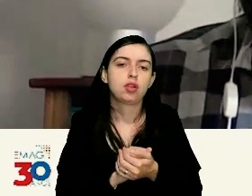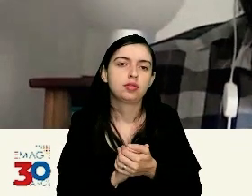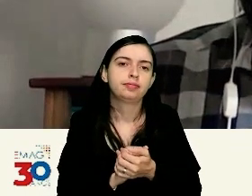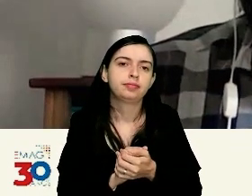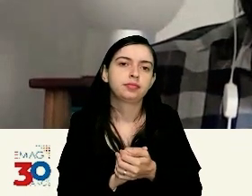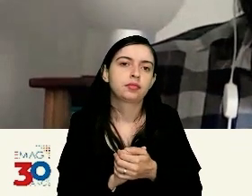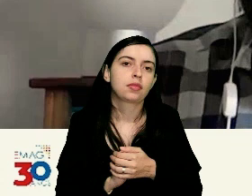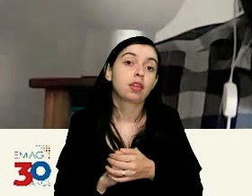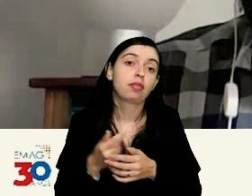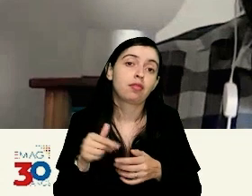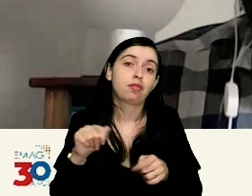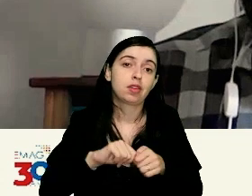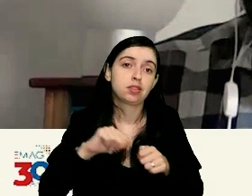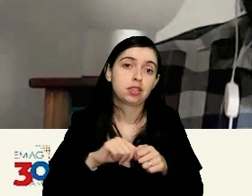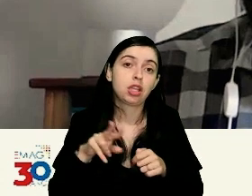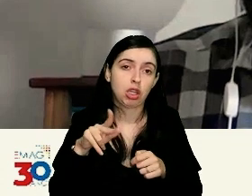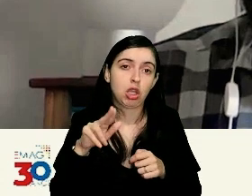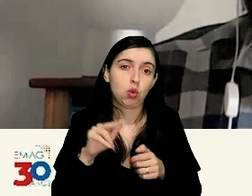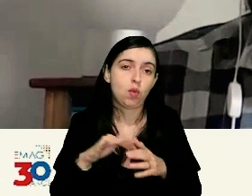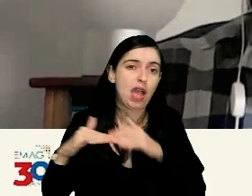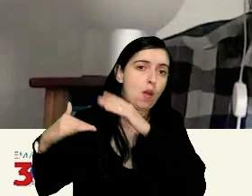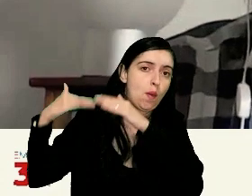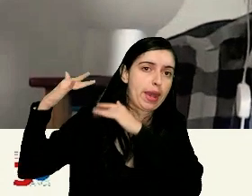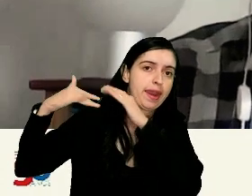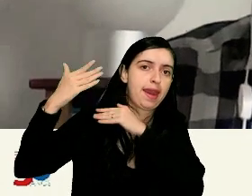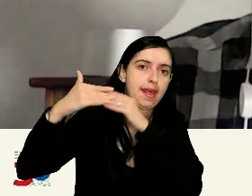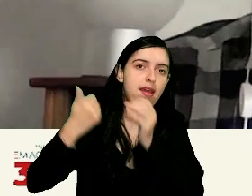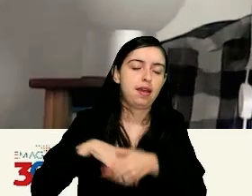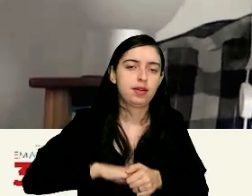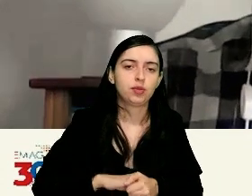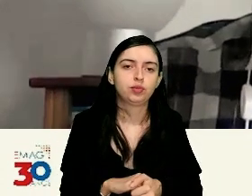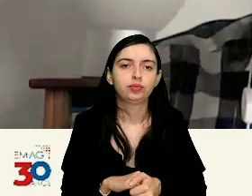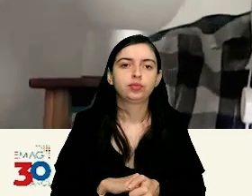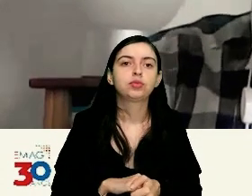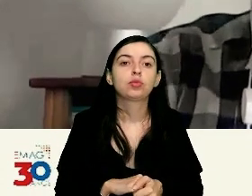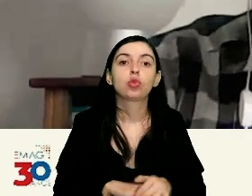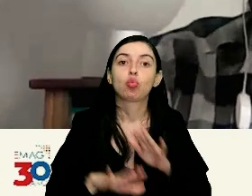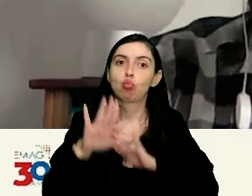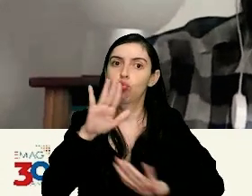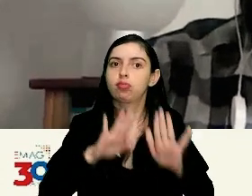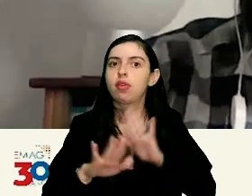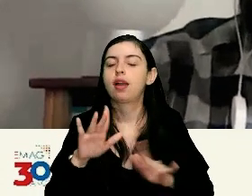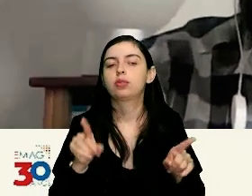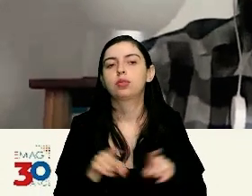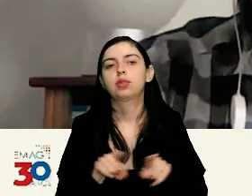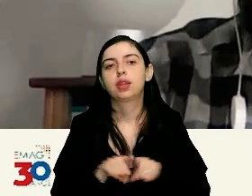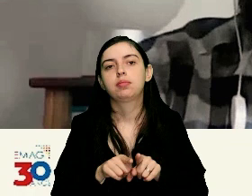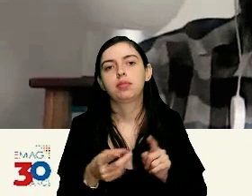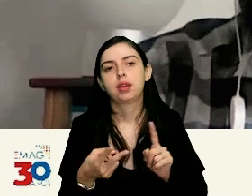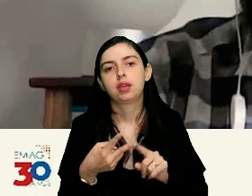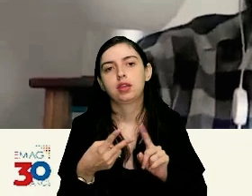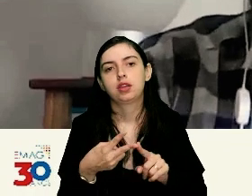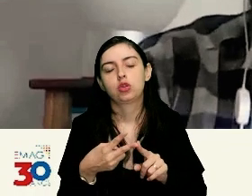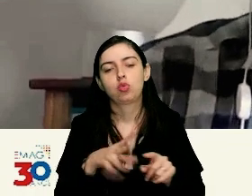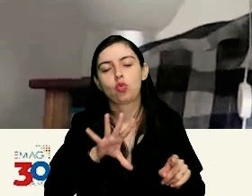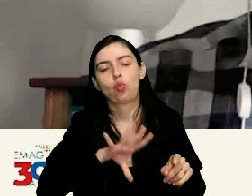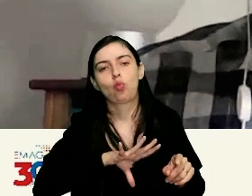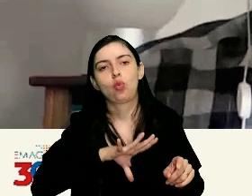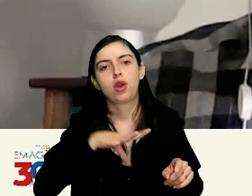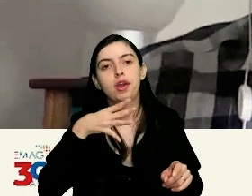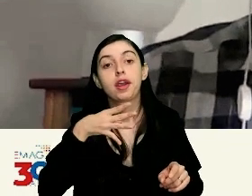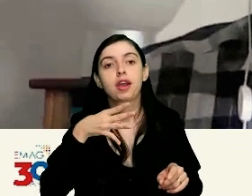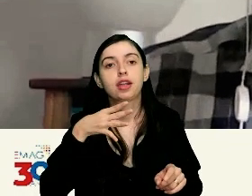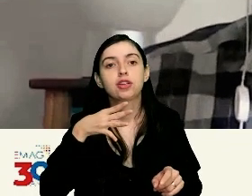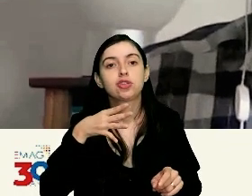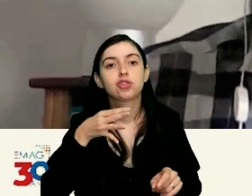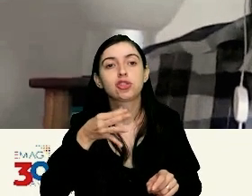né? E, então, é um autopoliciamento, mas também a coragem para questionar o que